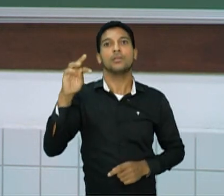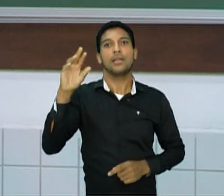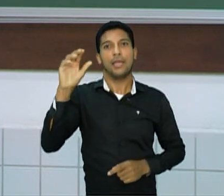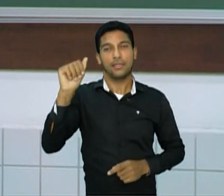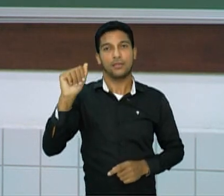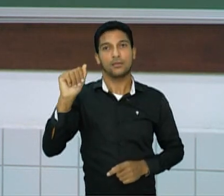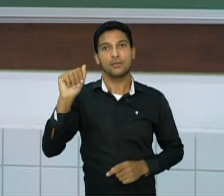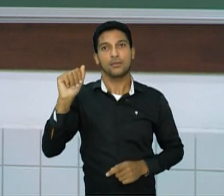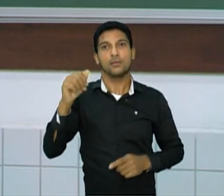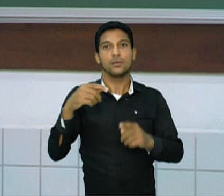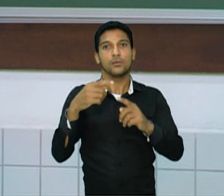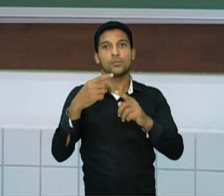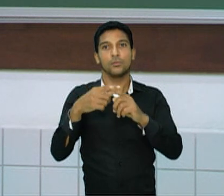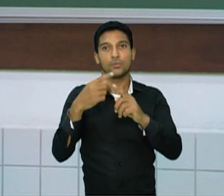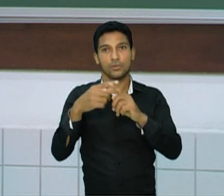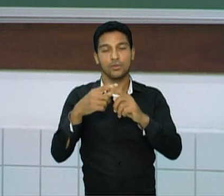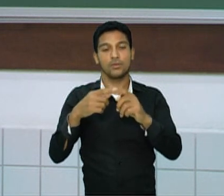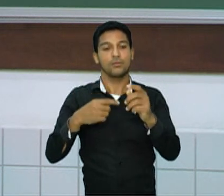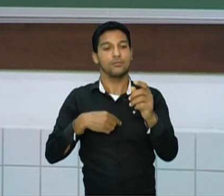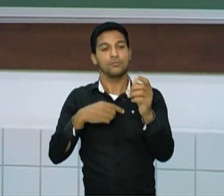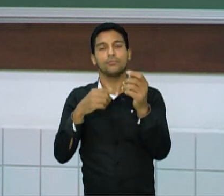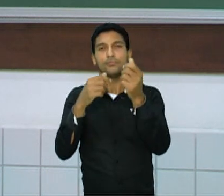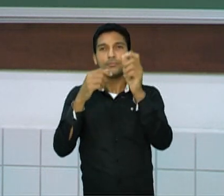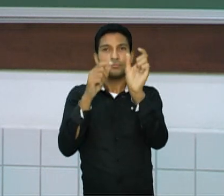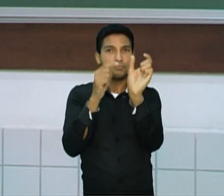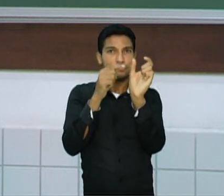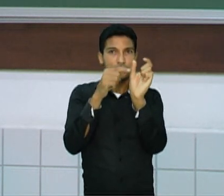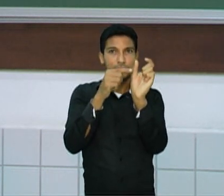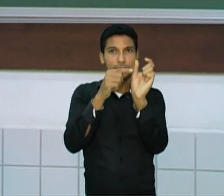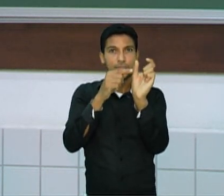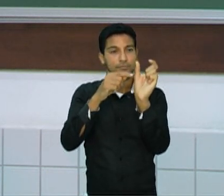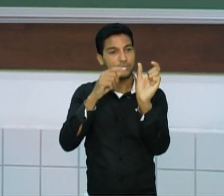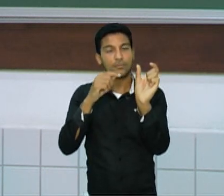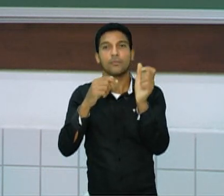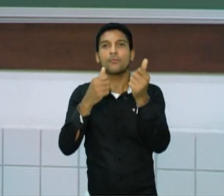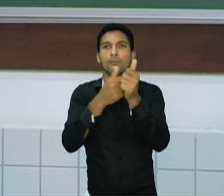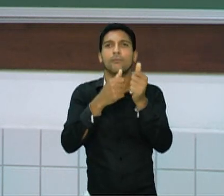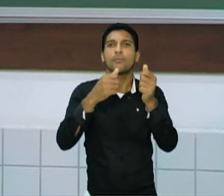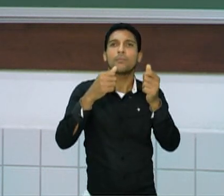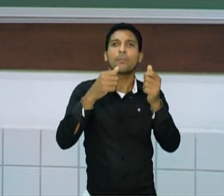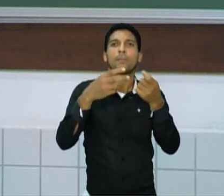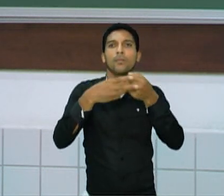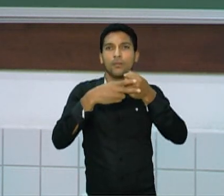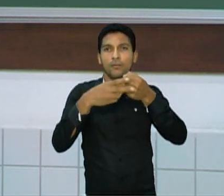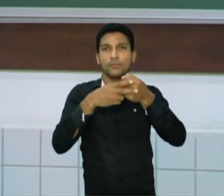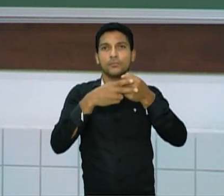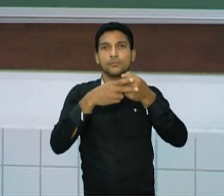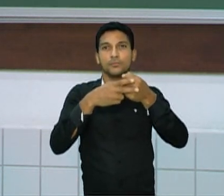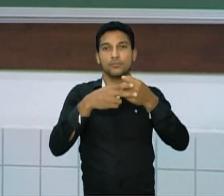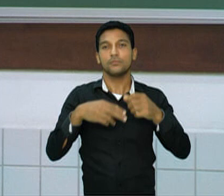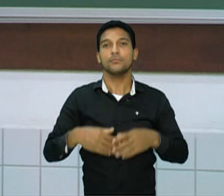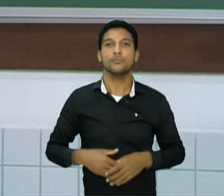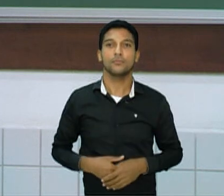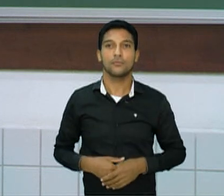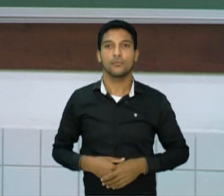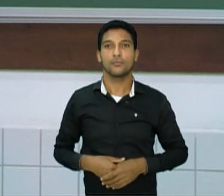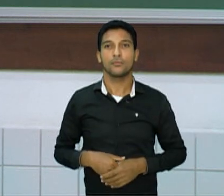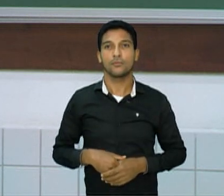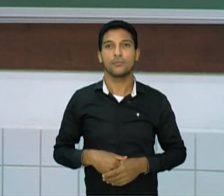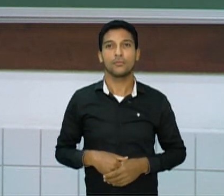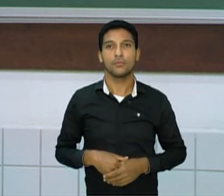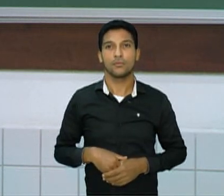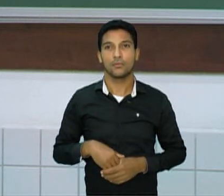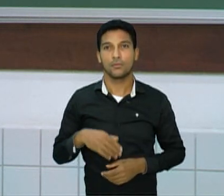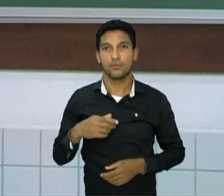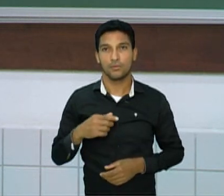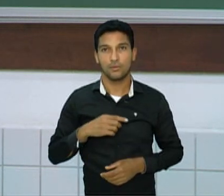logo depois do verbo e não tem preposição, objetiva direta. A que vem logo depois do verbo com preposição, objetiva indireta. Estudamos